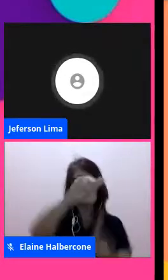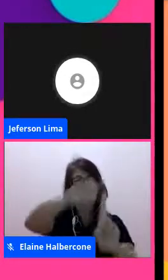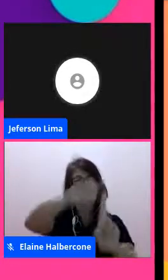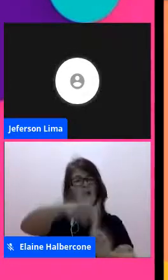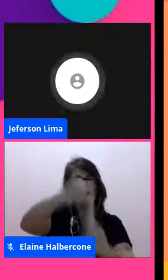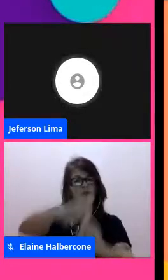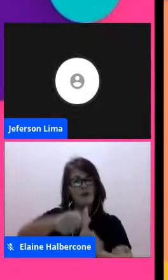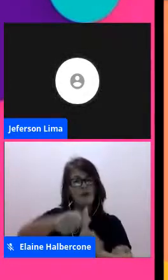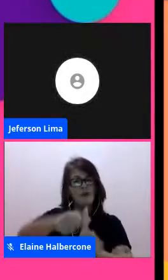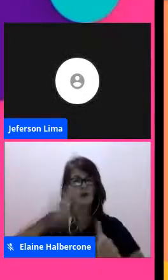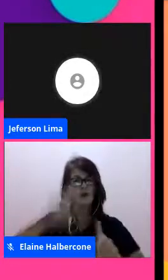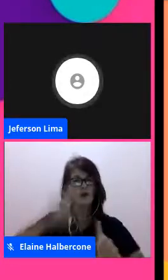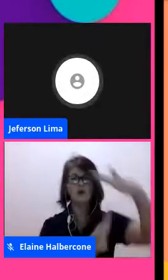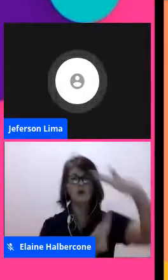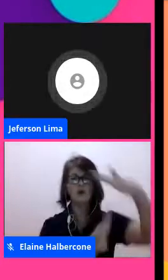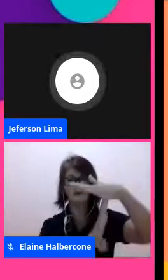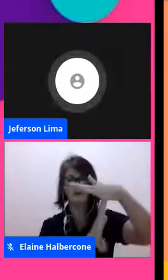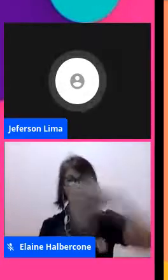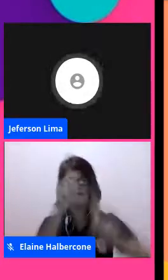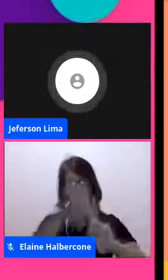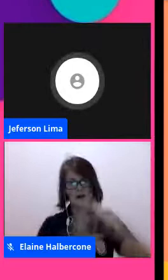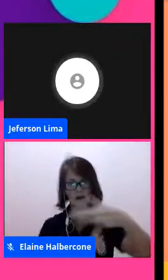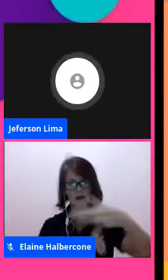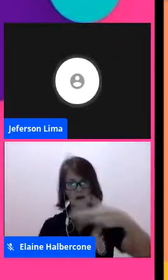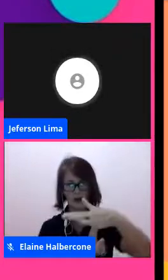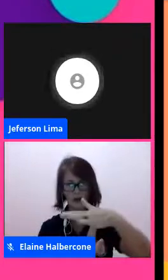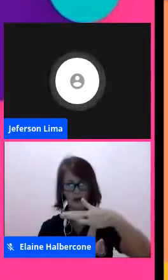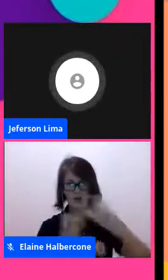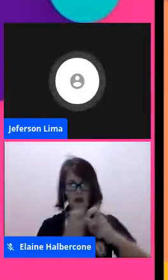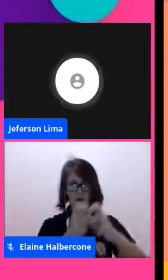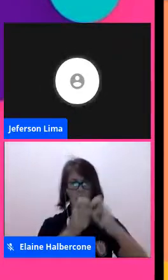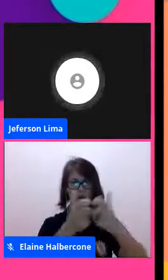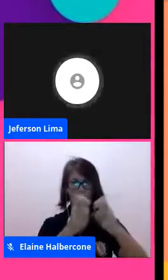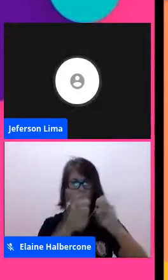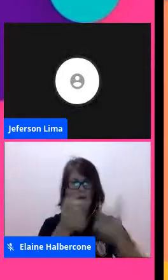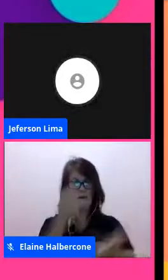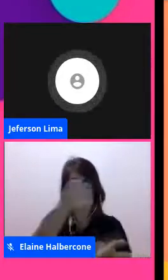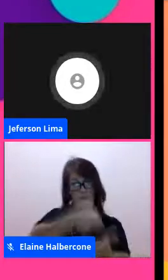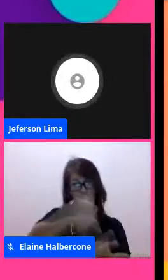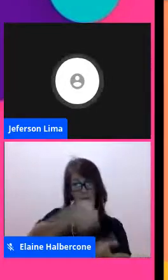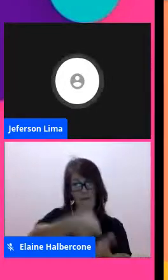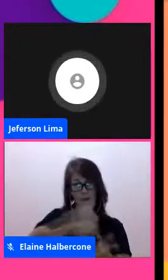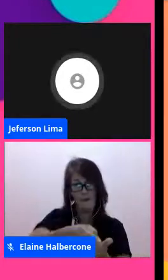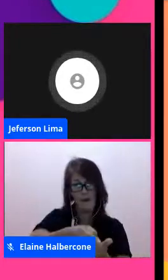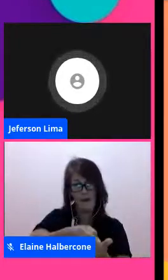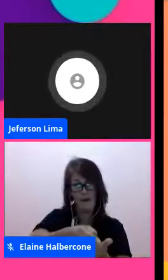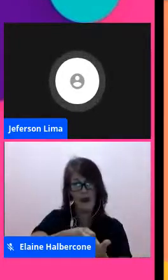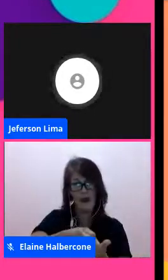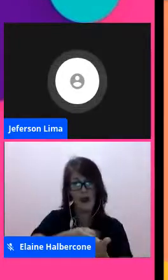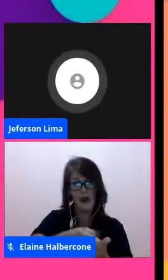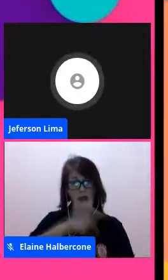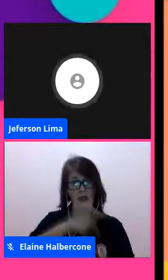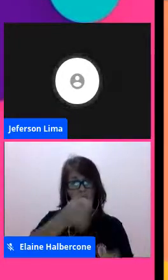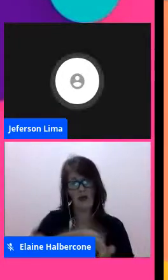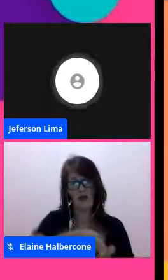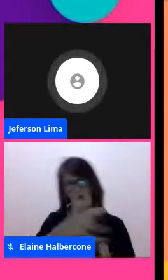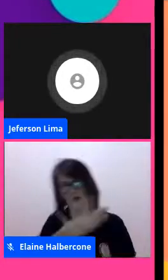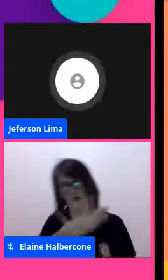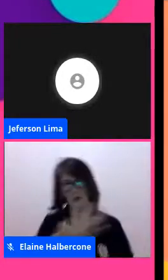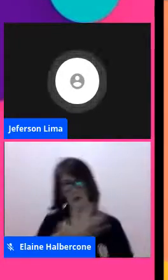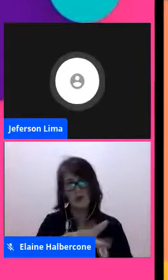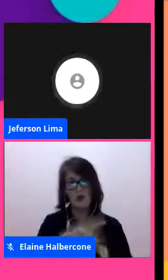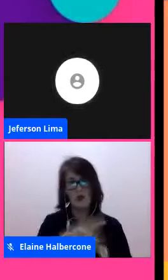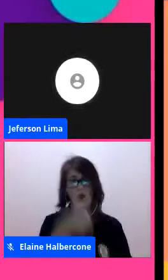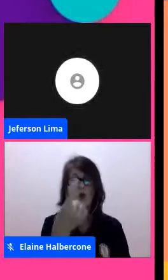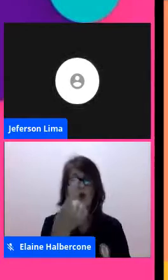tenho isso aqui de limite. E se eu for aumentar, né, se eu for começar a pagar por isso aí, você vai ver que eu vou pagar lá por volta de US$ 1